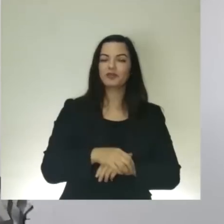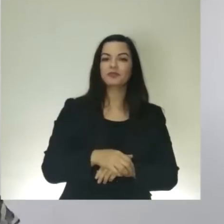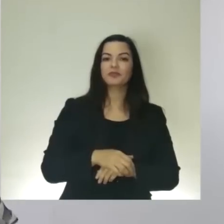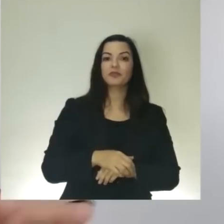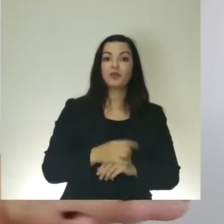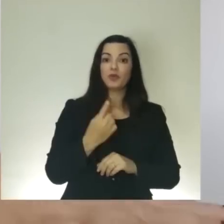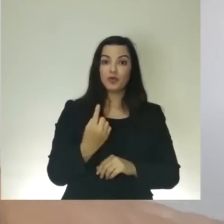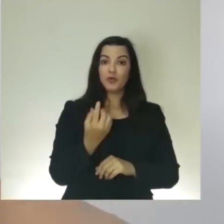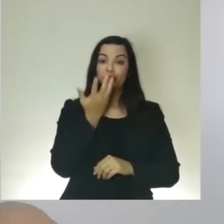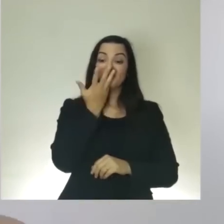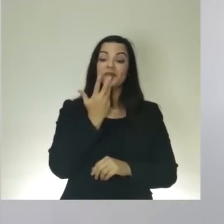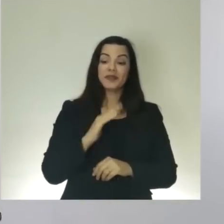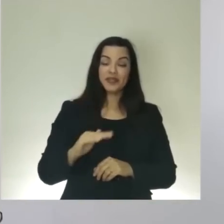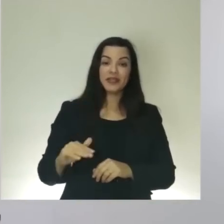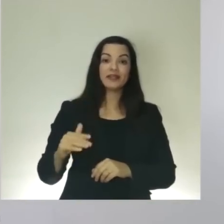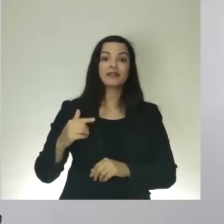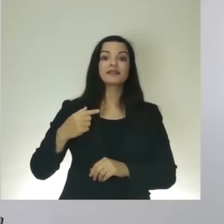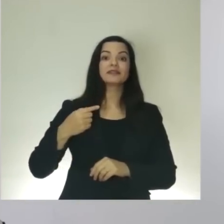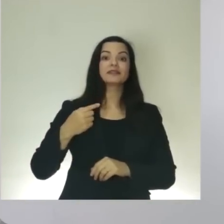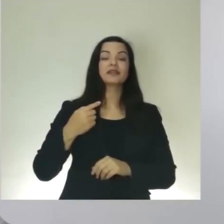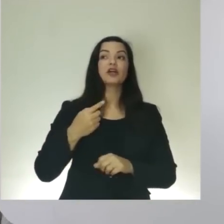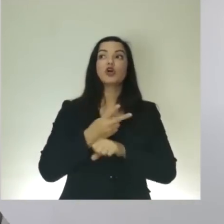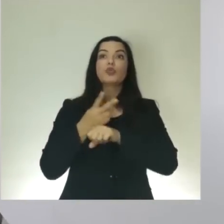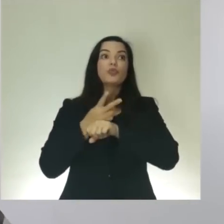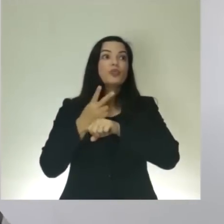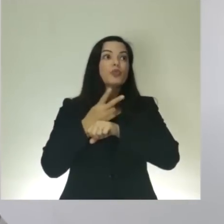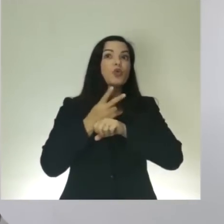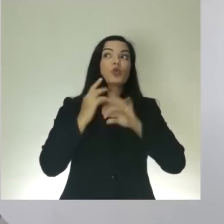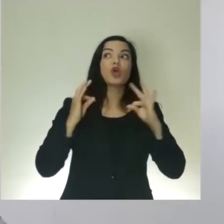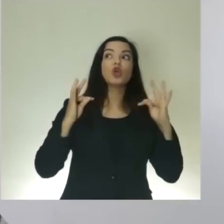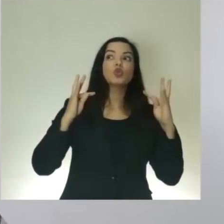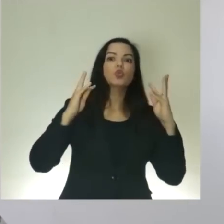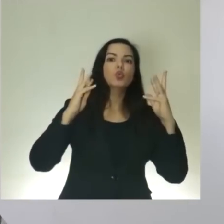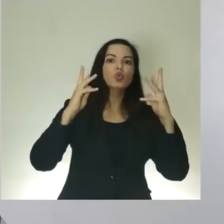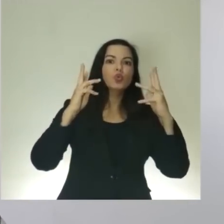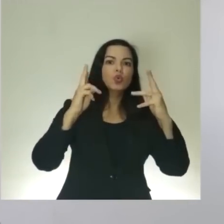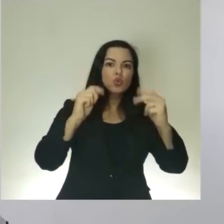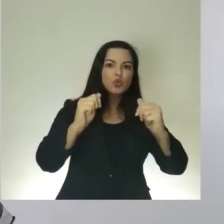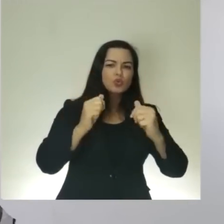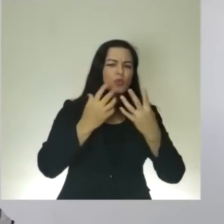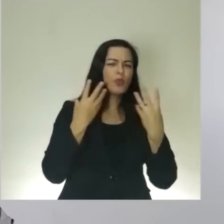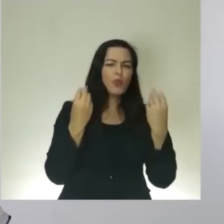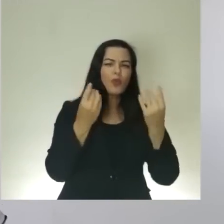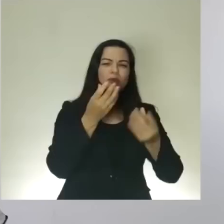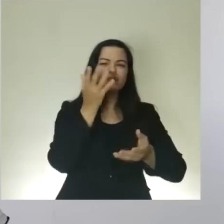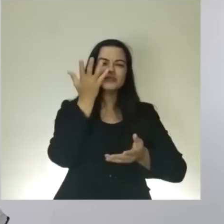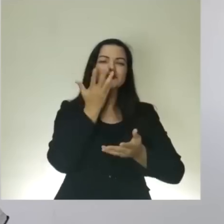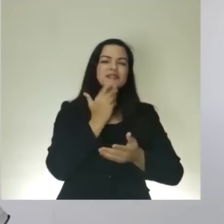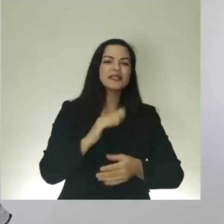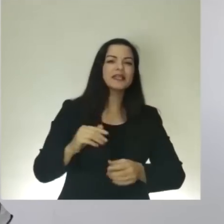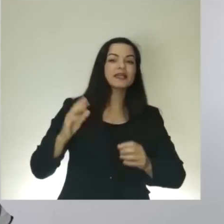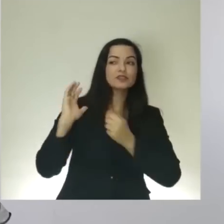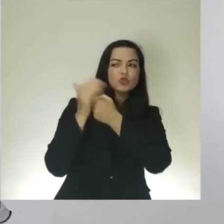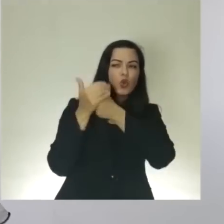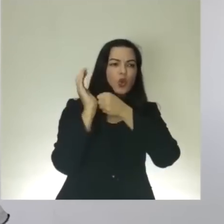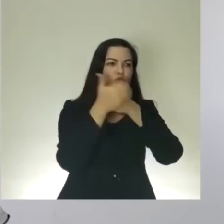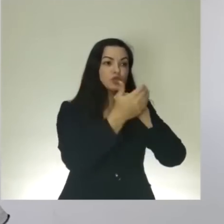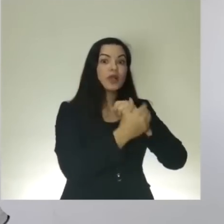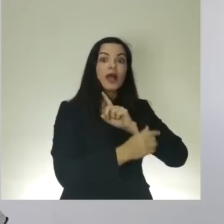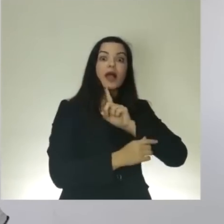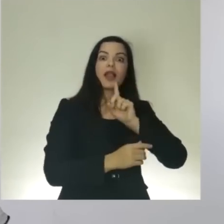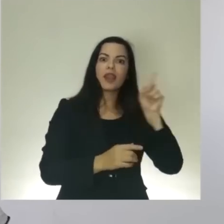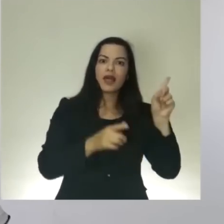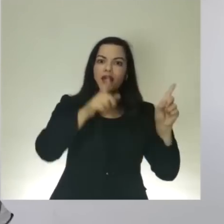criança tem que procurar todas as outras que vão se esconder, não é isso? Lá não. Lá nós temos